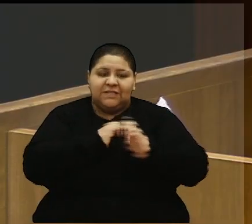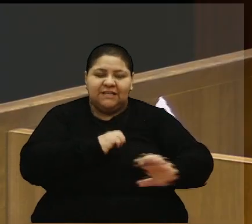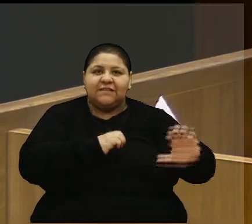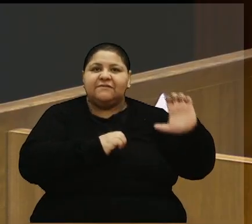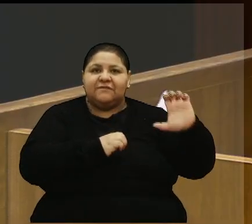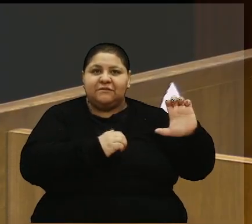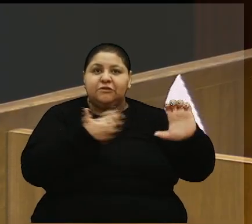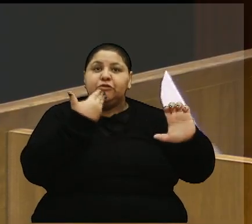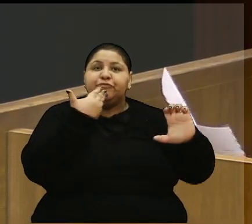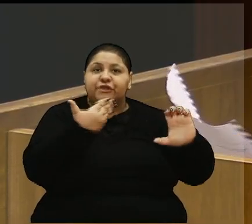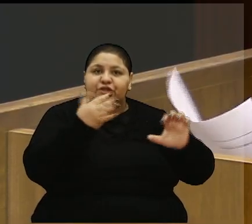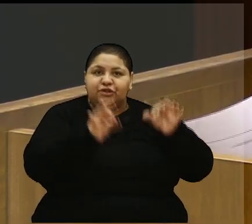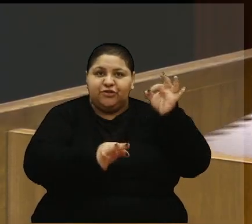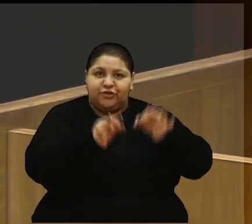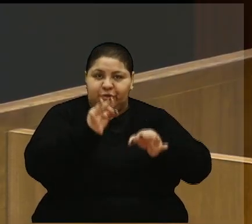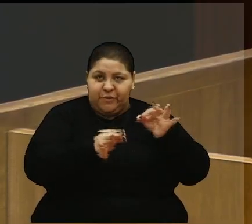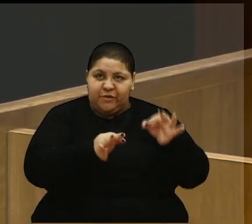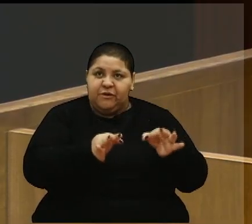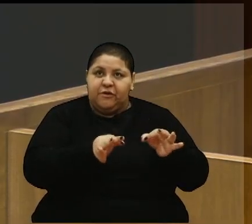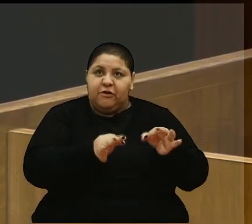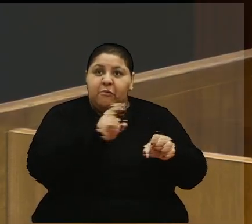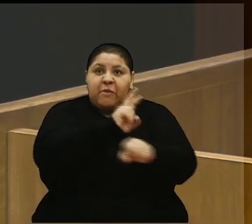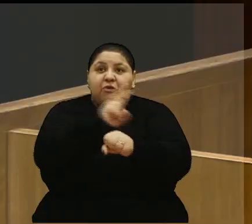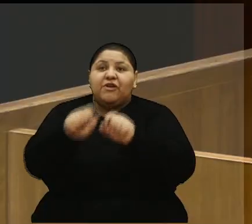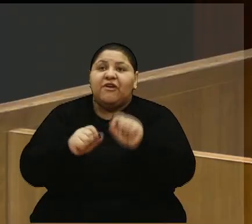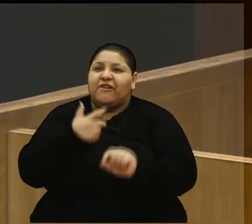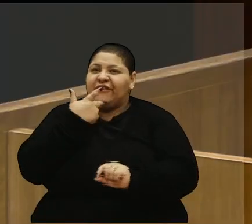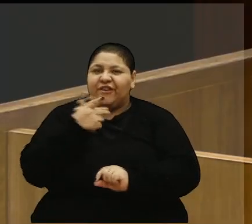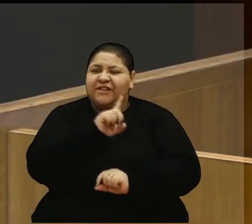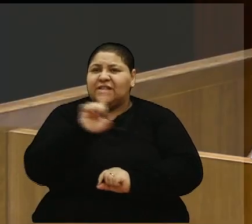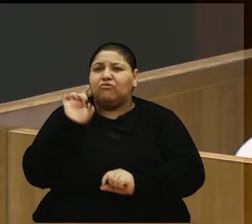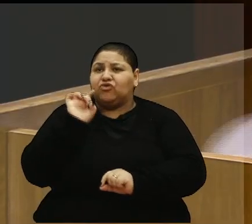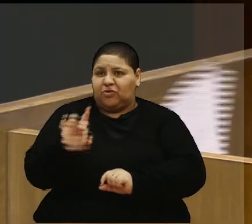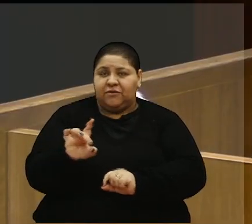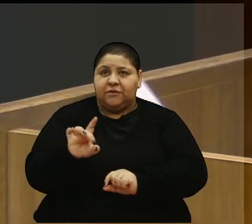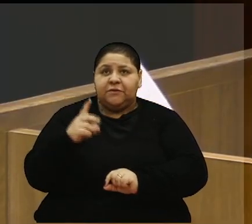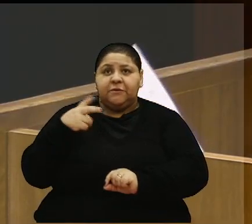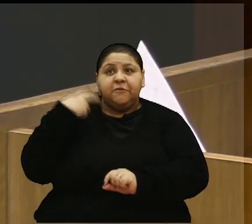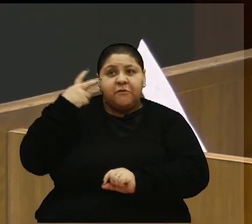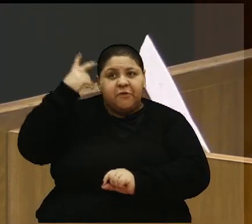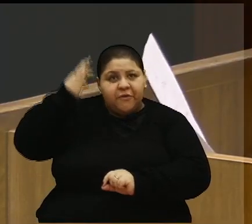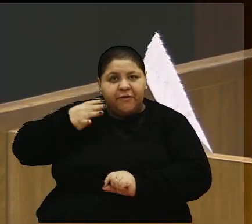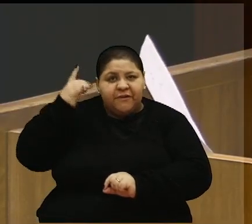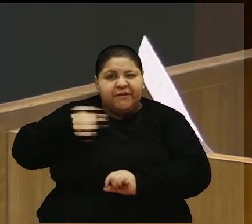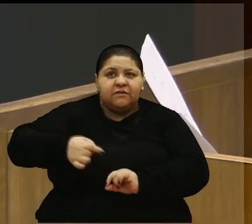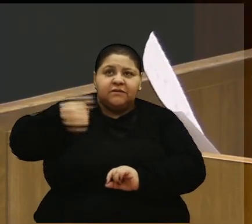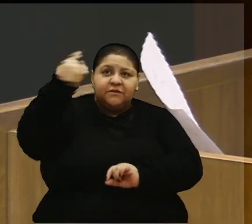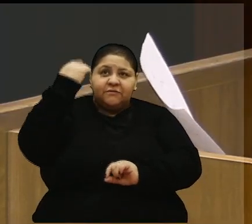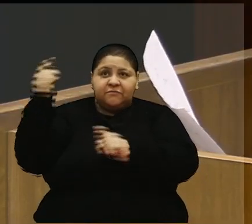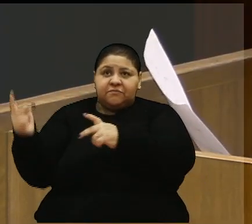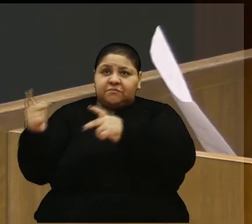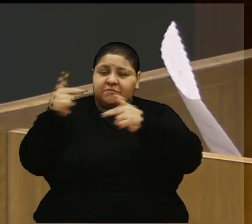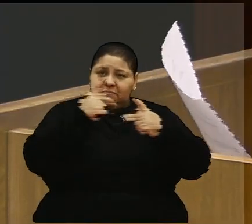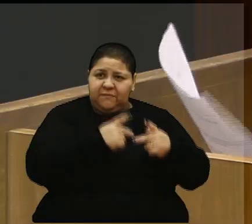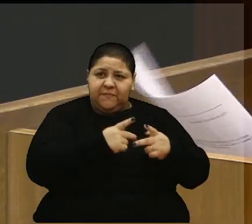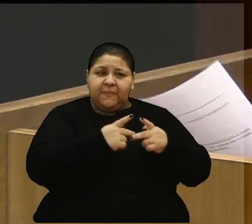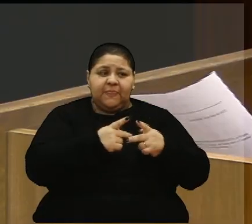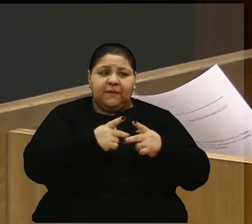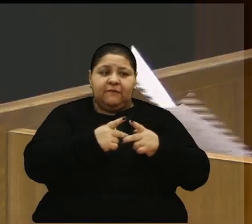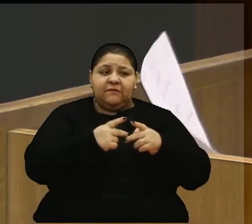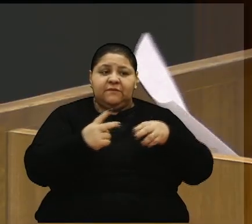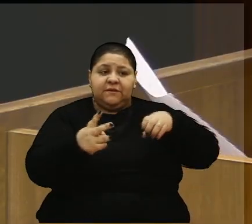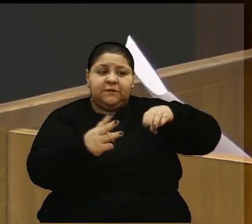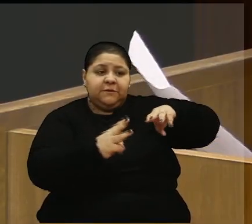Acionando o judiciário para podar o que ele falava. E não bastava só isso, vereador Dai. Uma vez, numa visita à Volkswagen, alguns